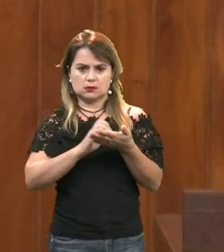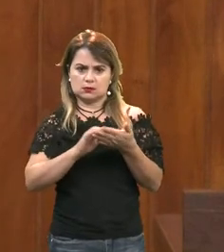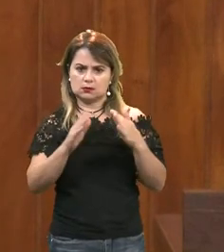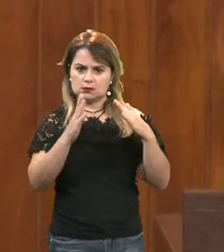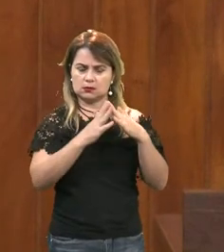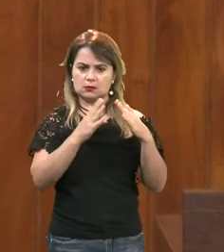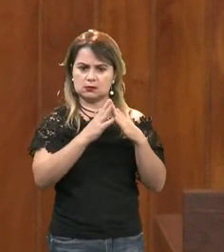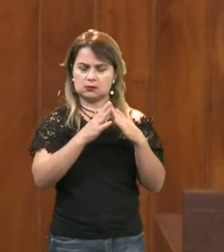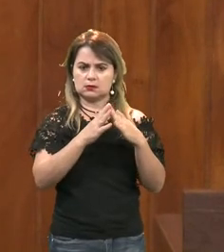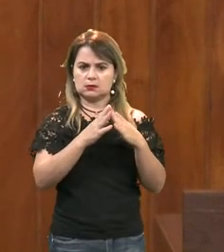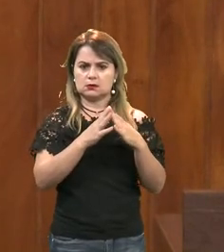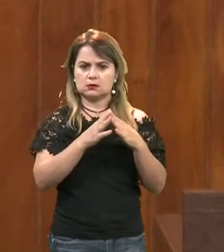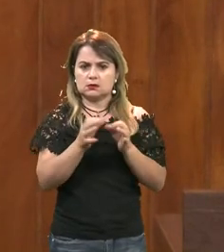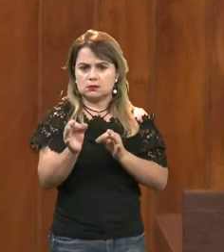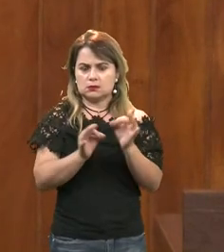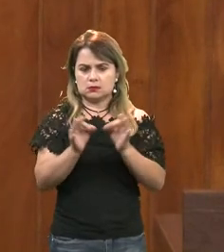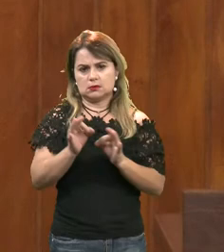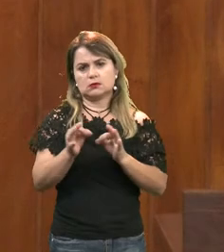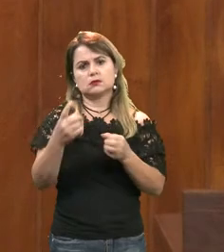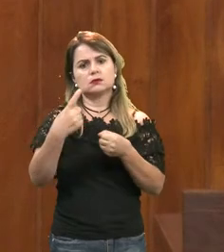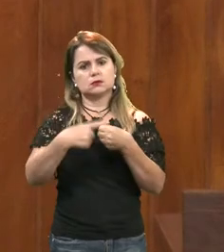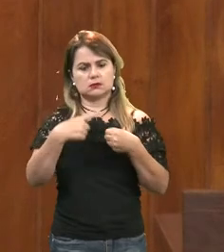Municipal de Planejamento Urbano.